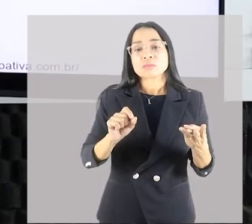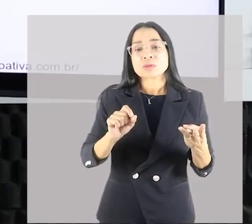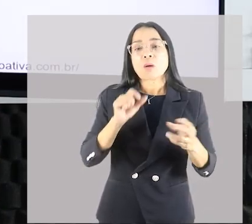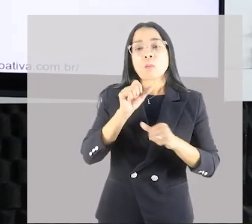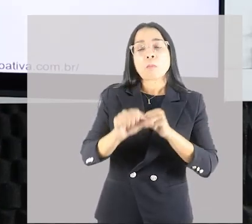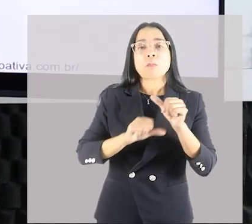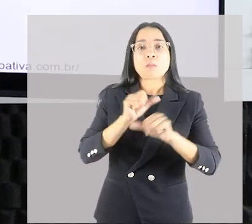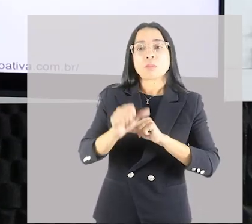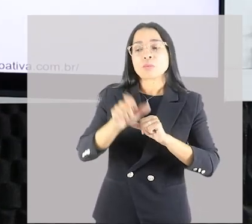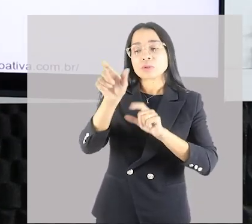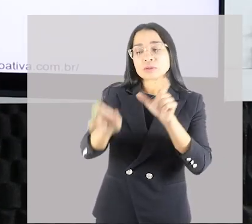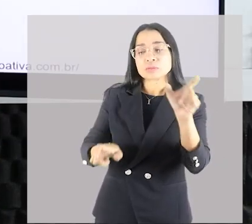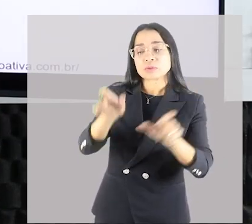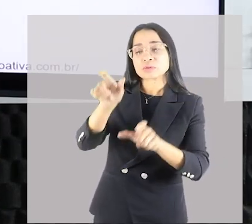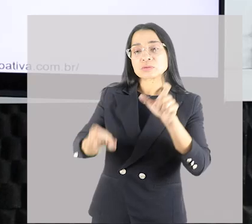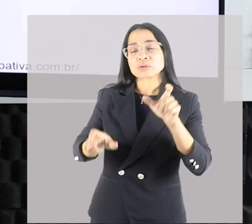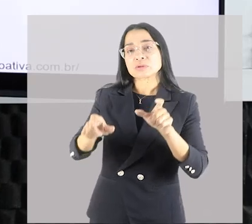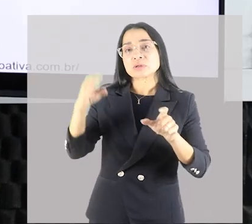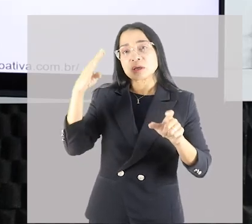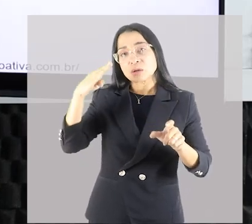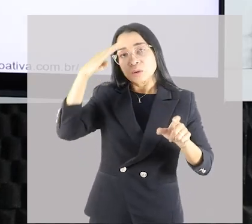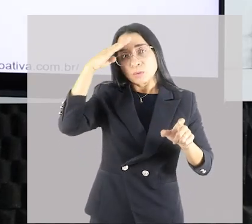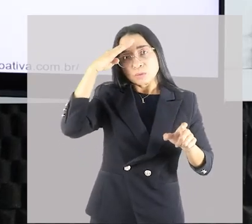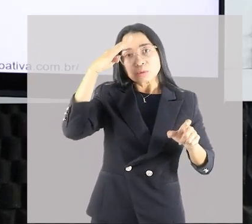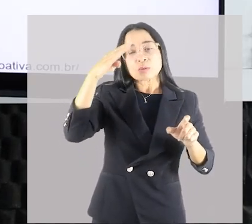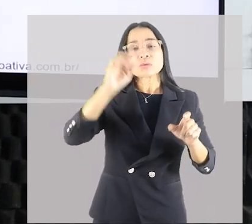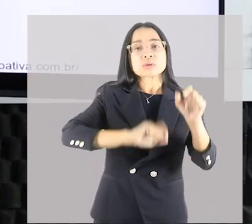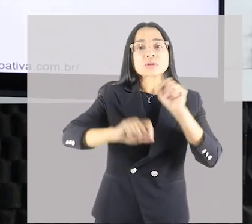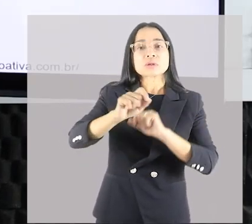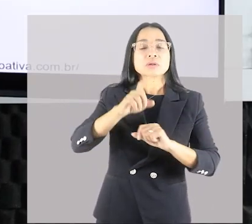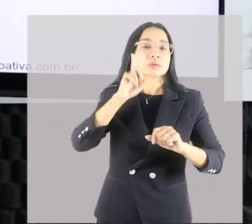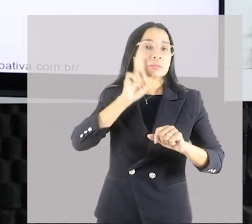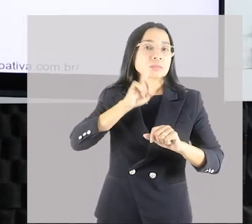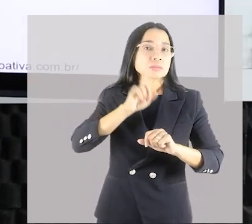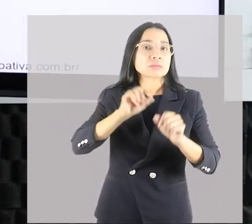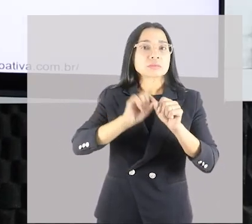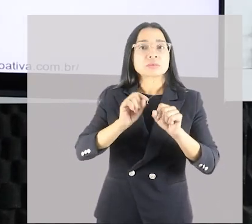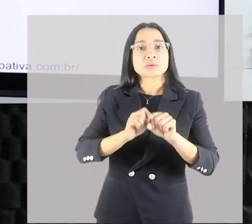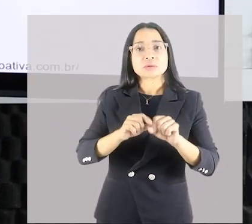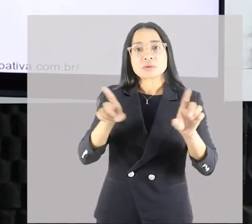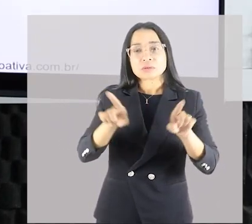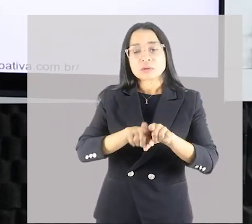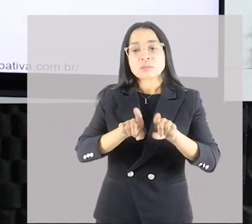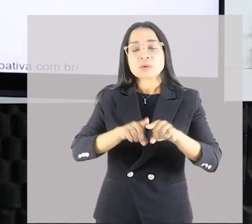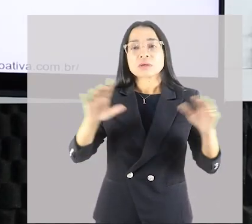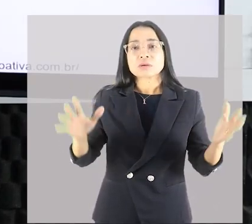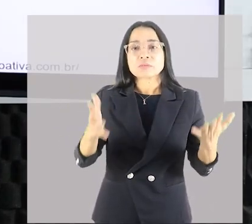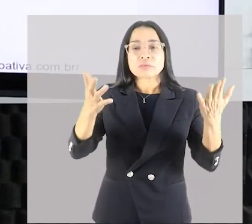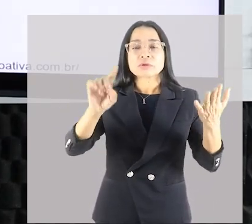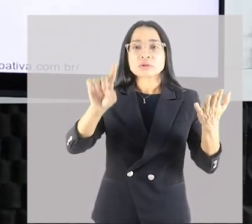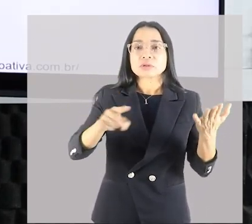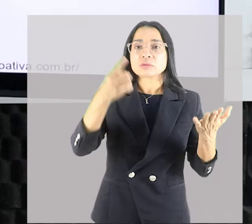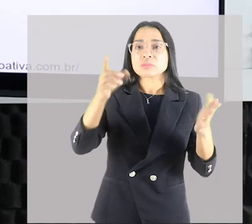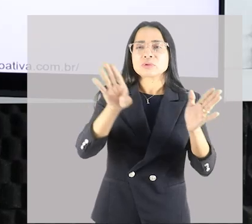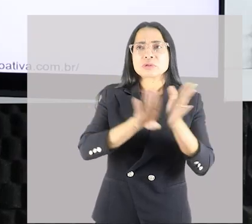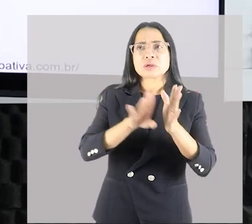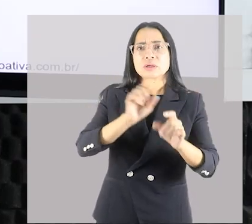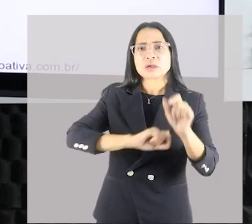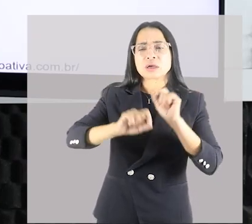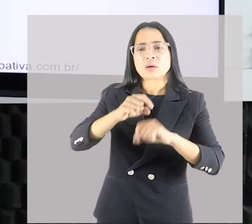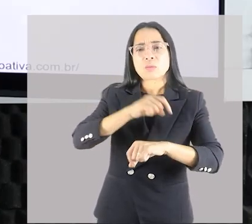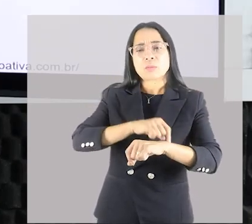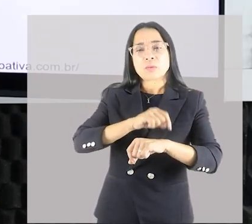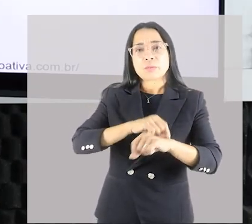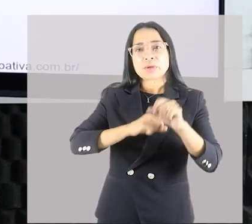os personagens, que eram soldados americanos que faziam as festas também, e após chegar um momento